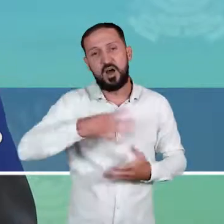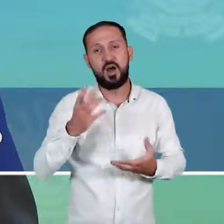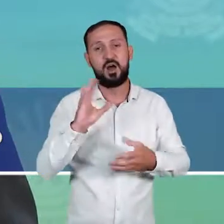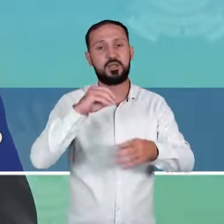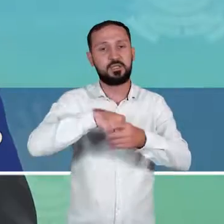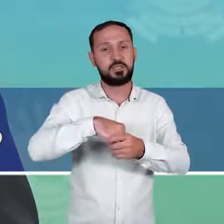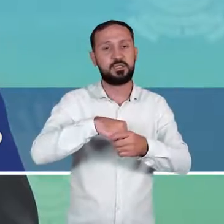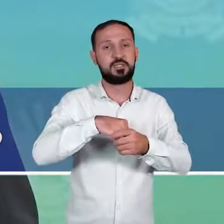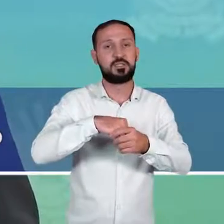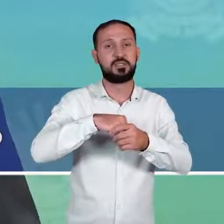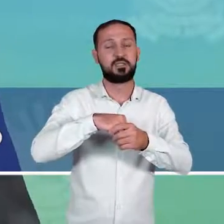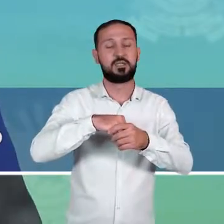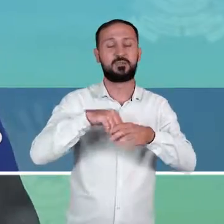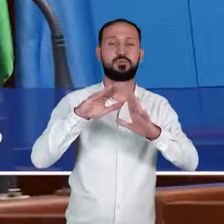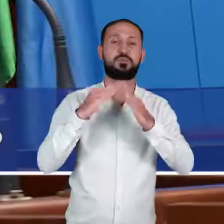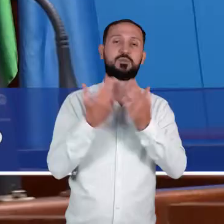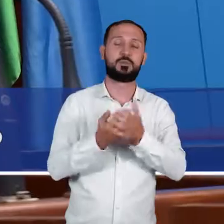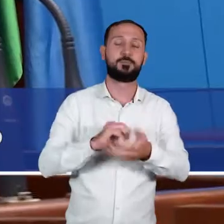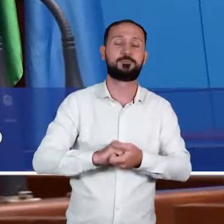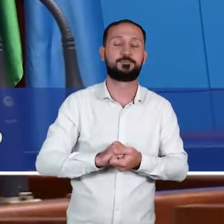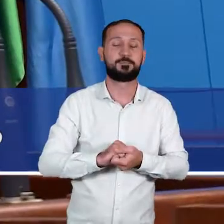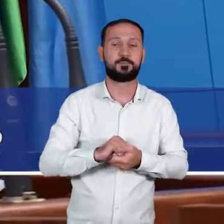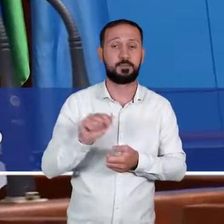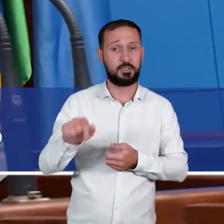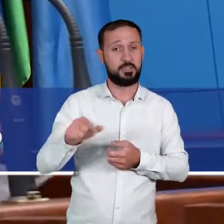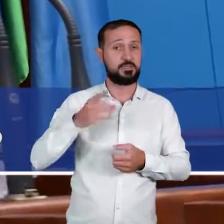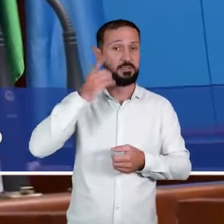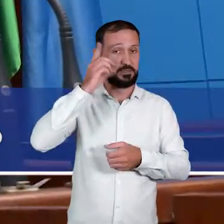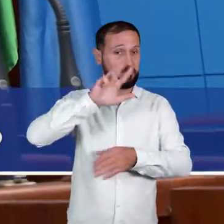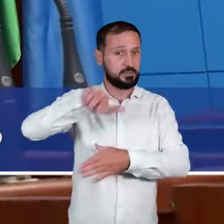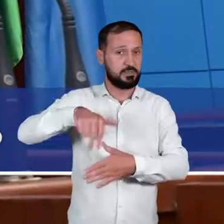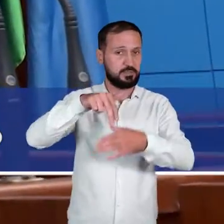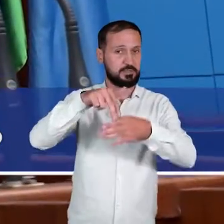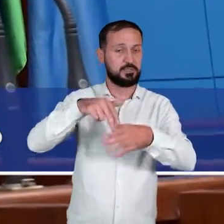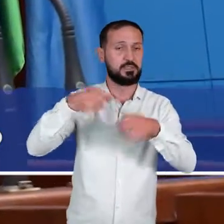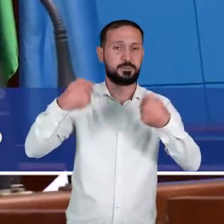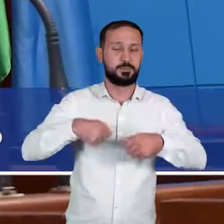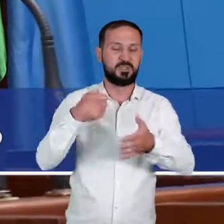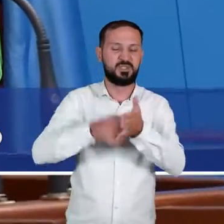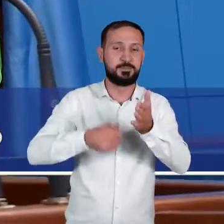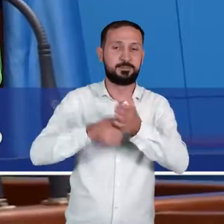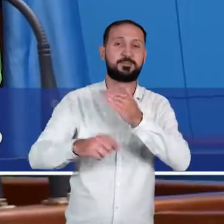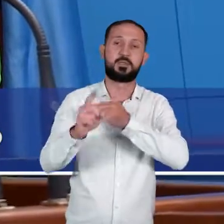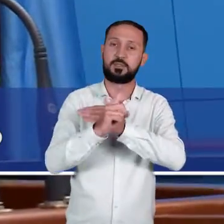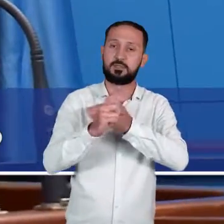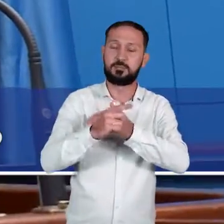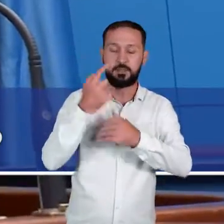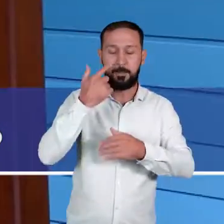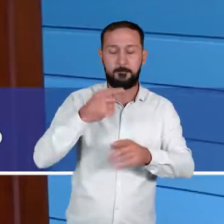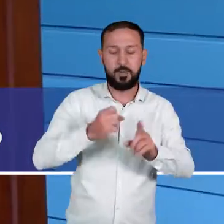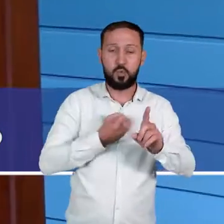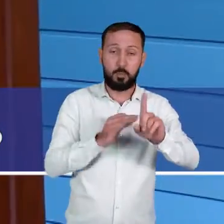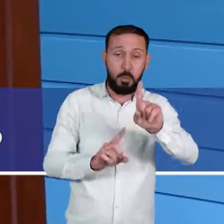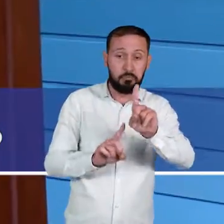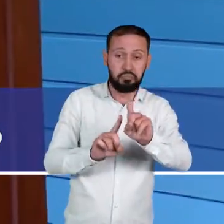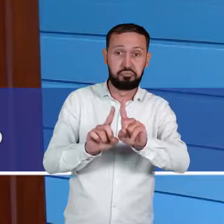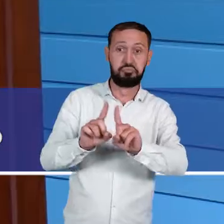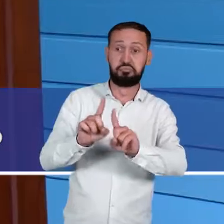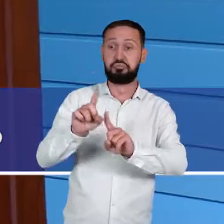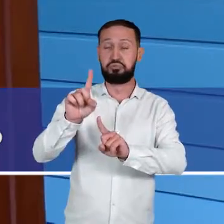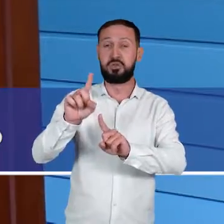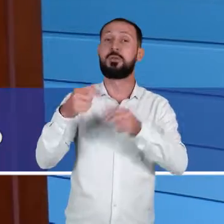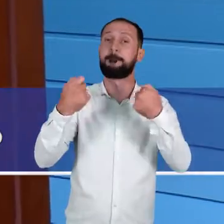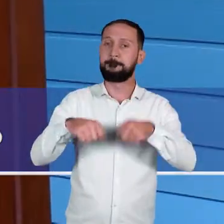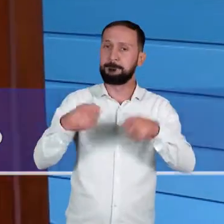violência na área interna da escola. Segundo o parlamentar, a demanda para esse tipo de atendimento vem crescendo, tornando essencial